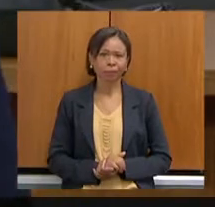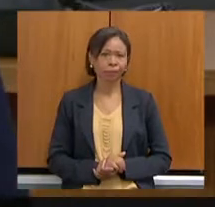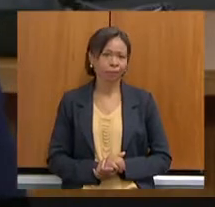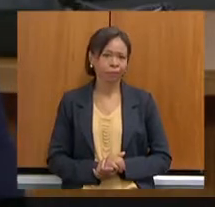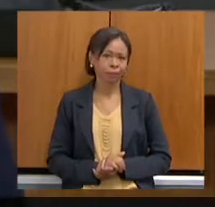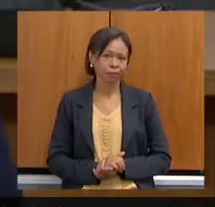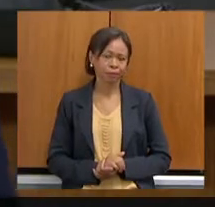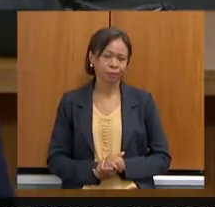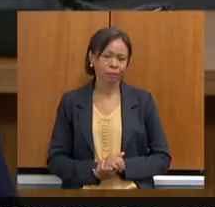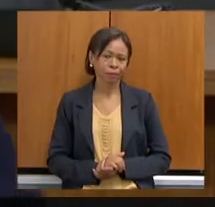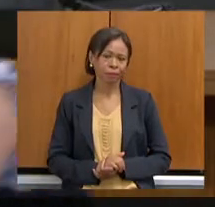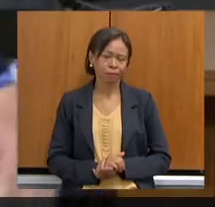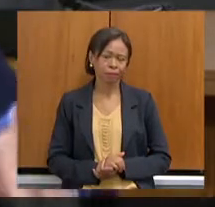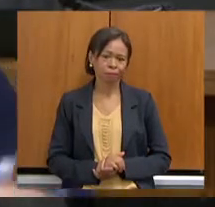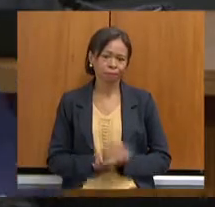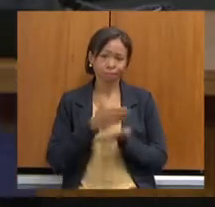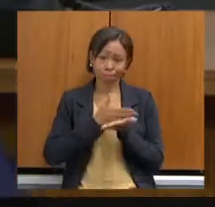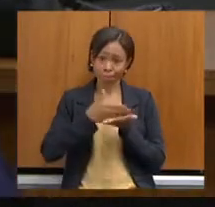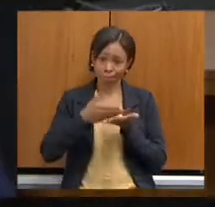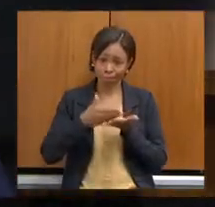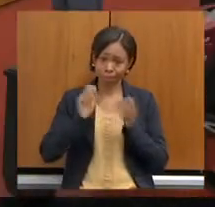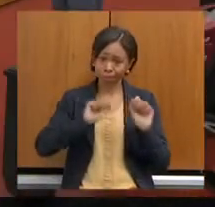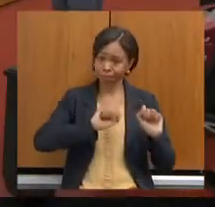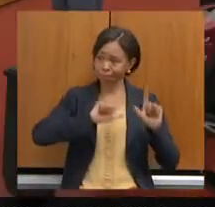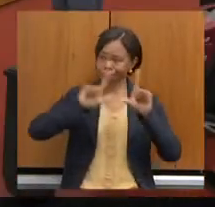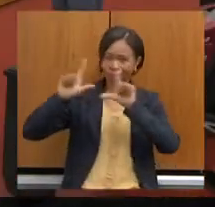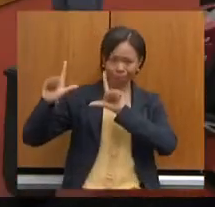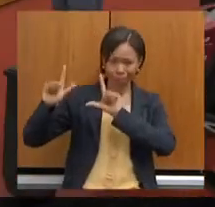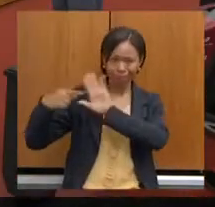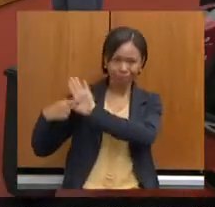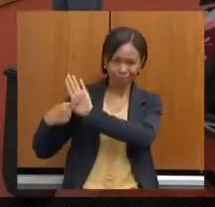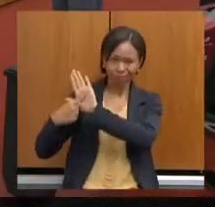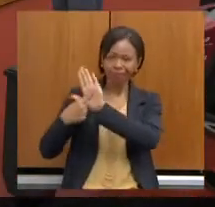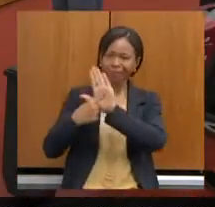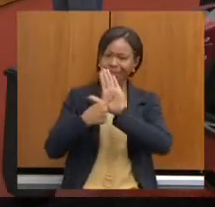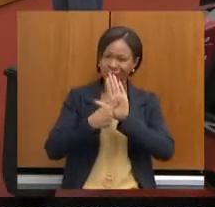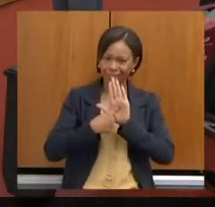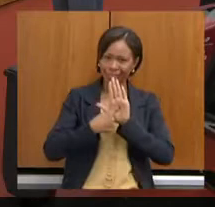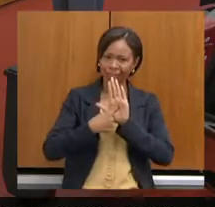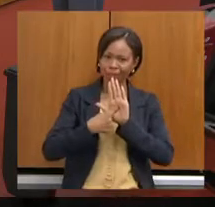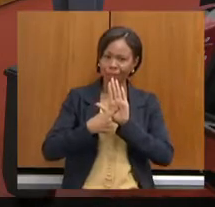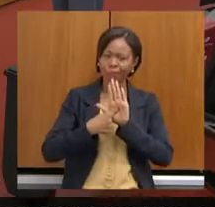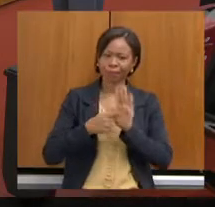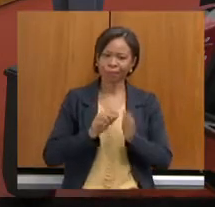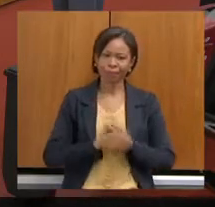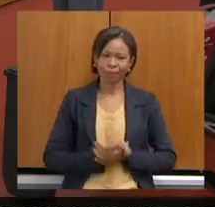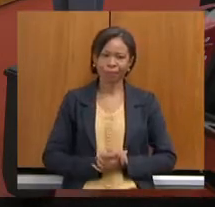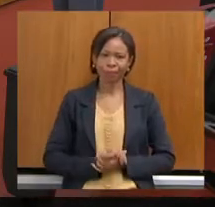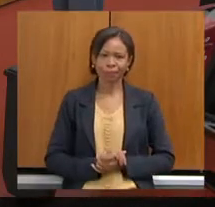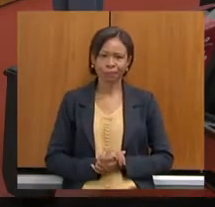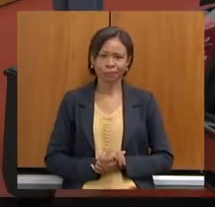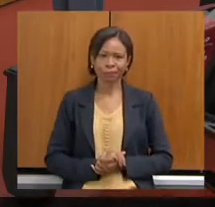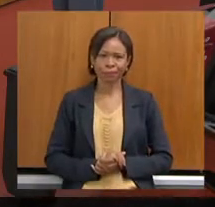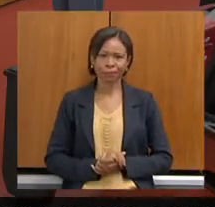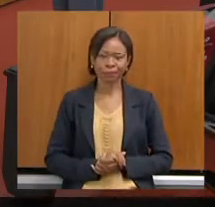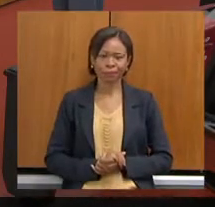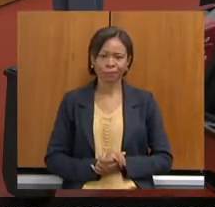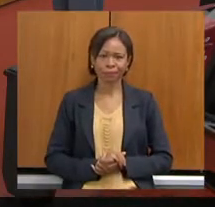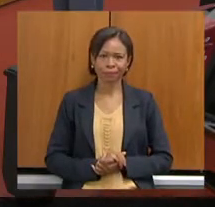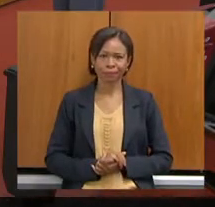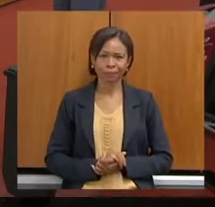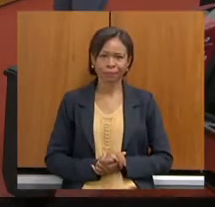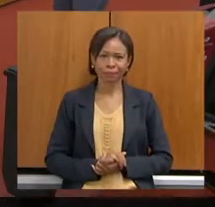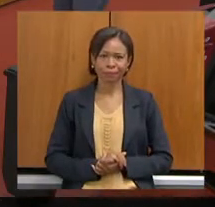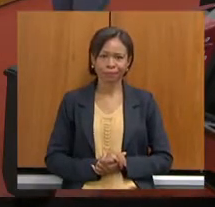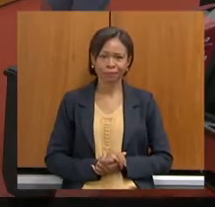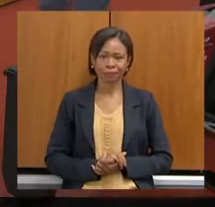e por favor vamos começar então apresentação porque a gente seja mais objetivo pode